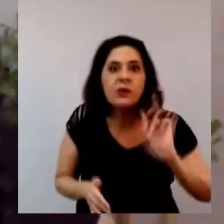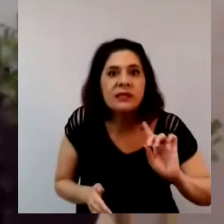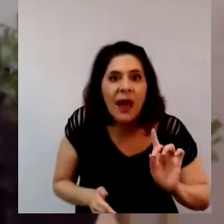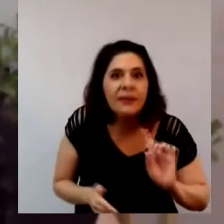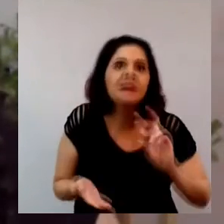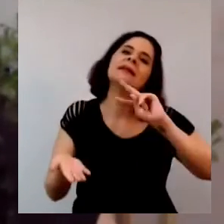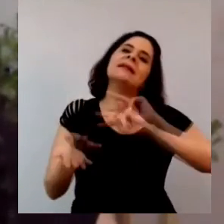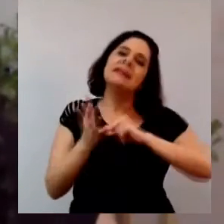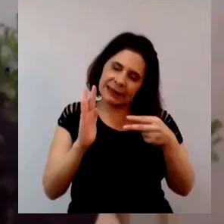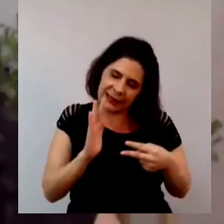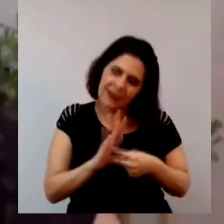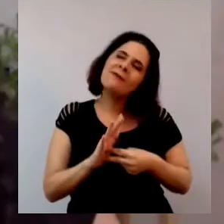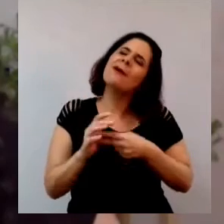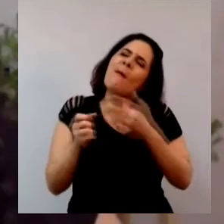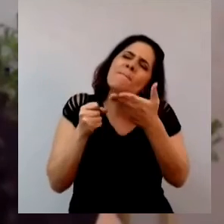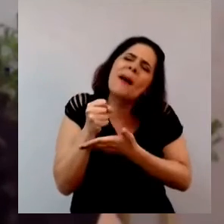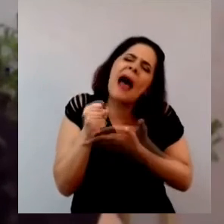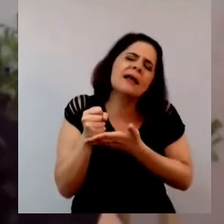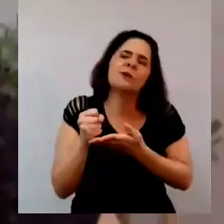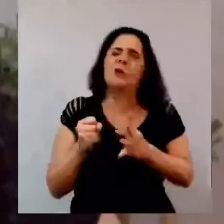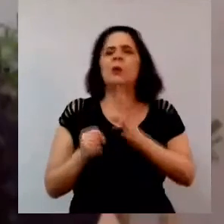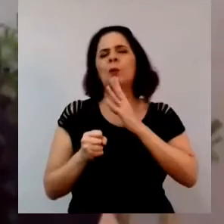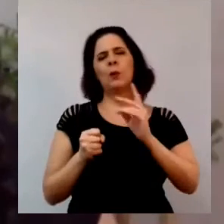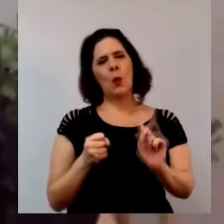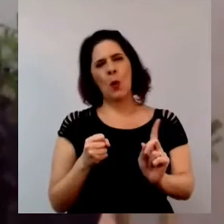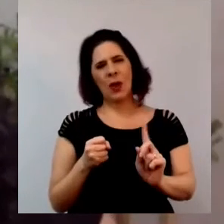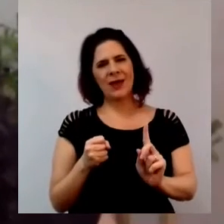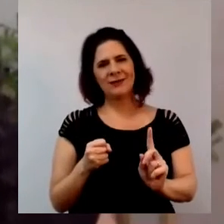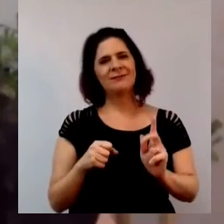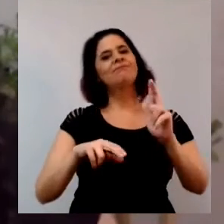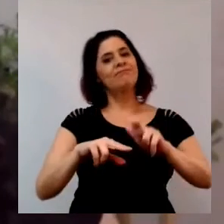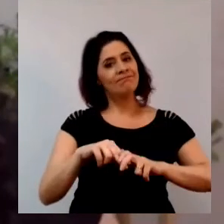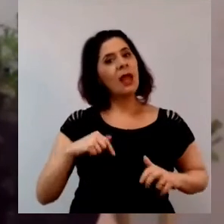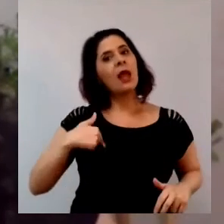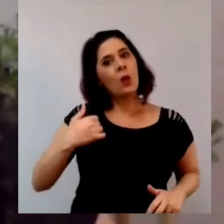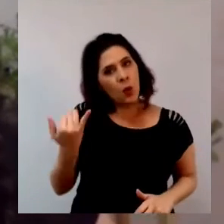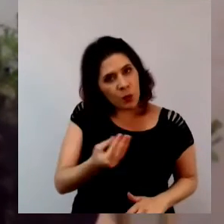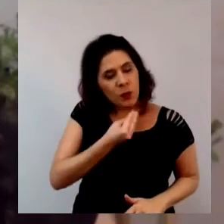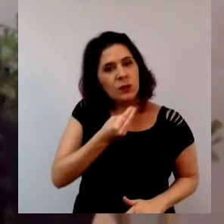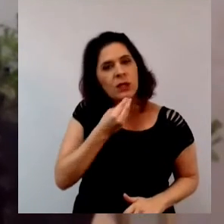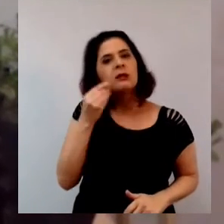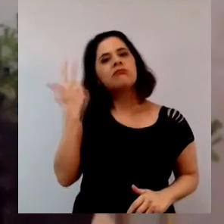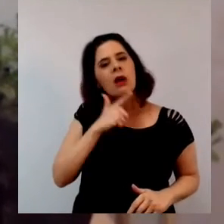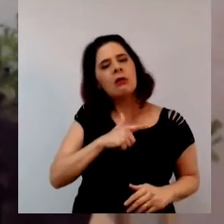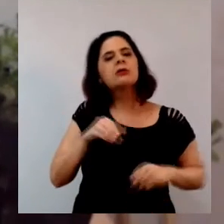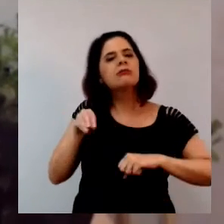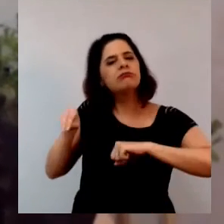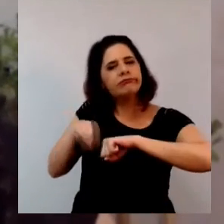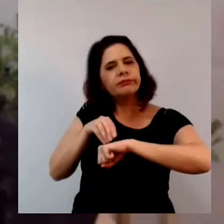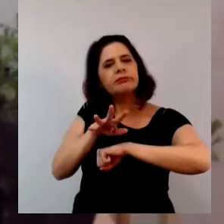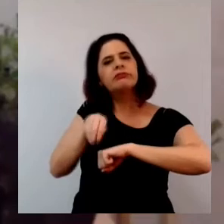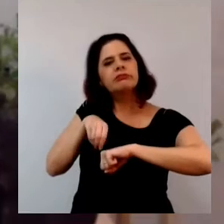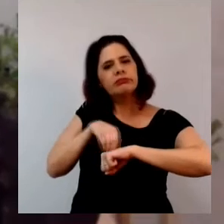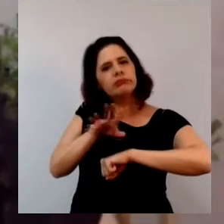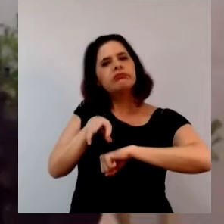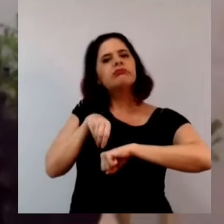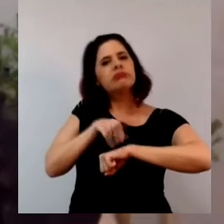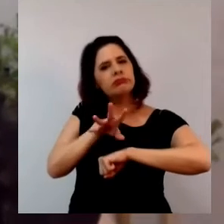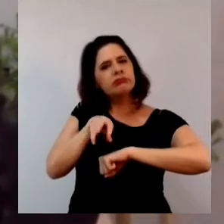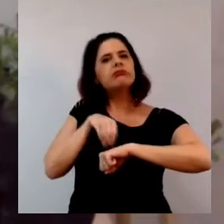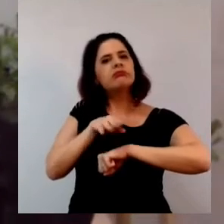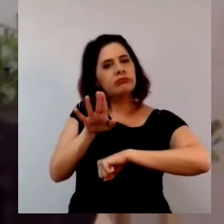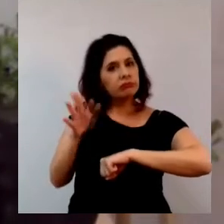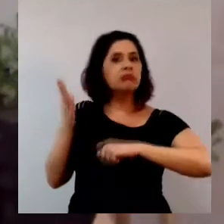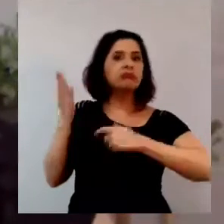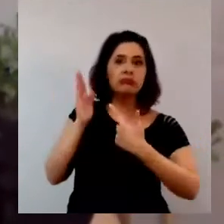não sabe. E ali eu estou tendo a oportunidade, por exemplo, de passar um pouco desse conhecimento, ou seja, de munir essa pessoa de